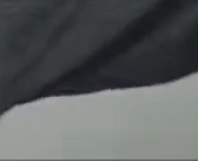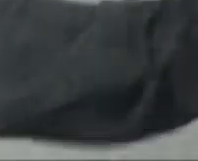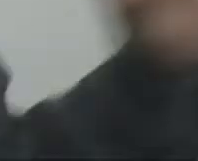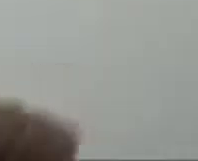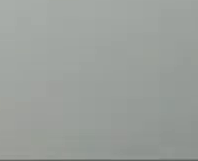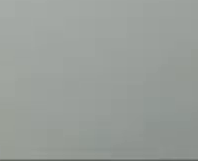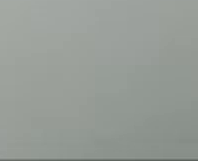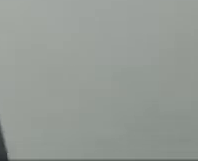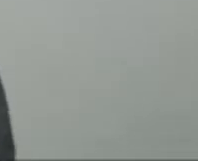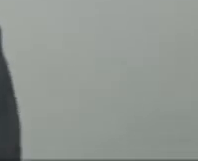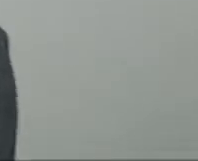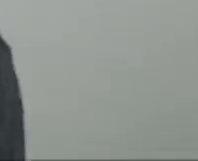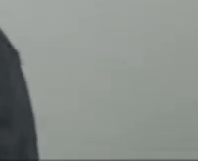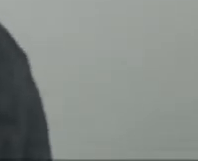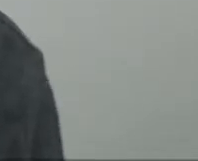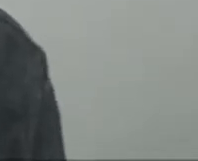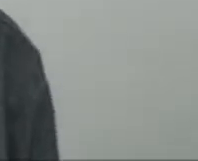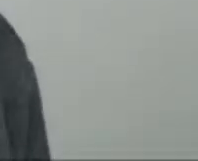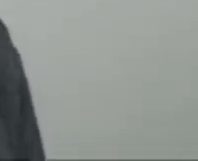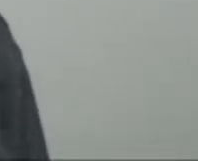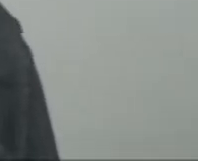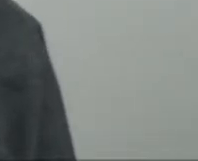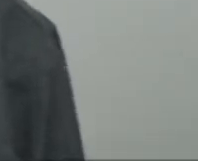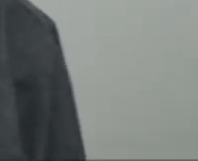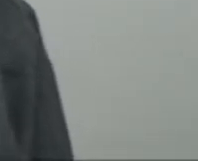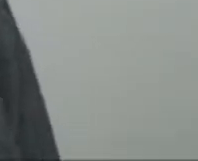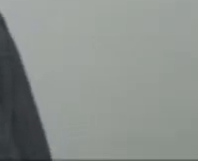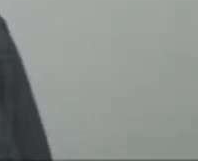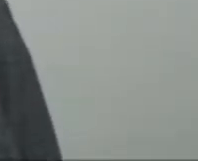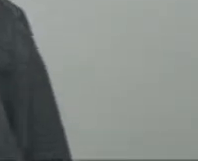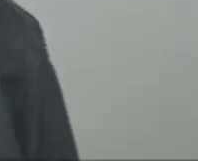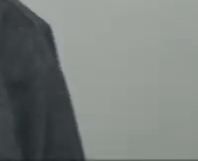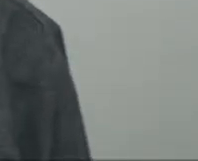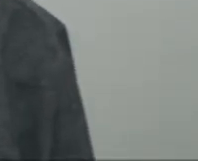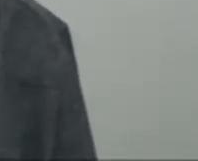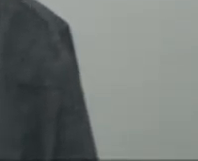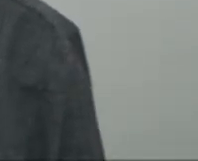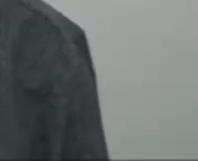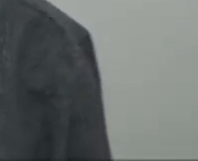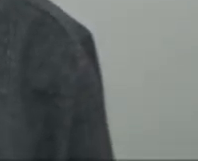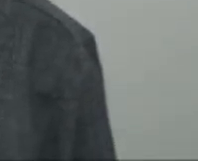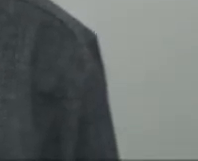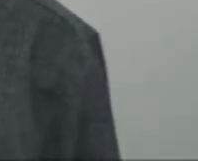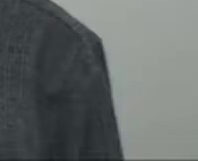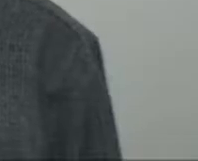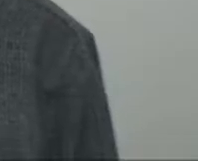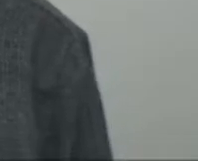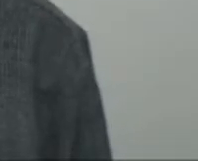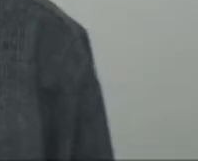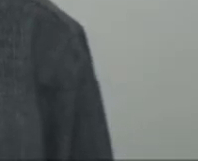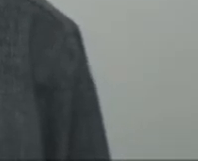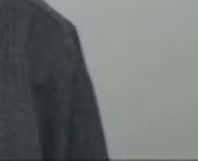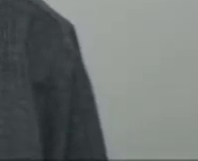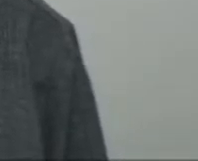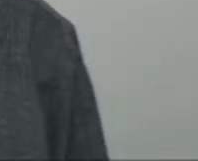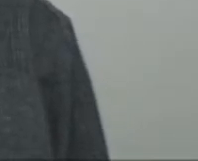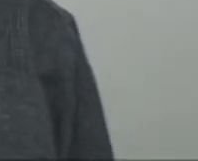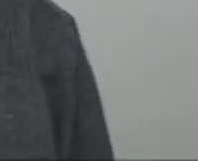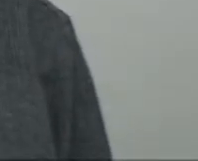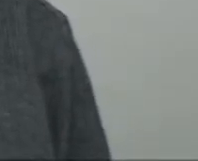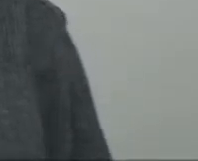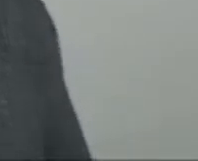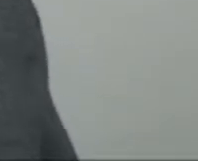não era o assunto dele. Mas ele presidia e às vezes fazia isso de bom grado tudo. Mas agora não, agora o vereador, o plenário,